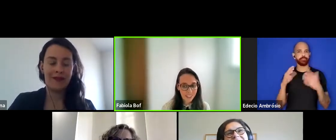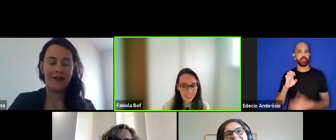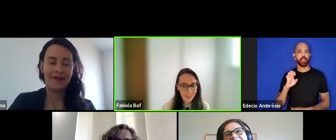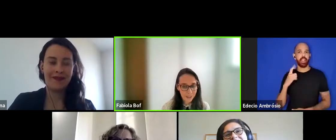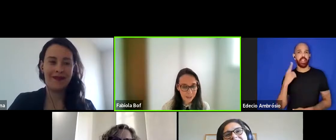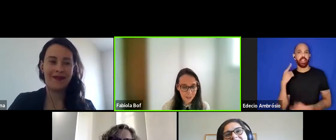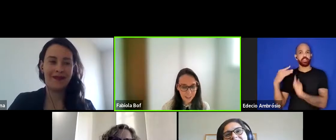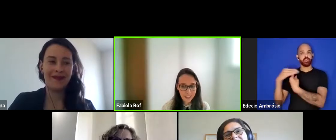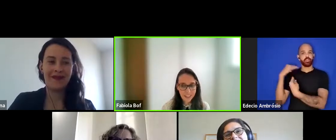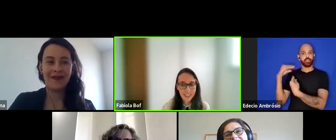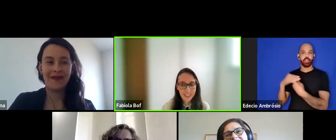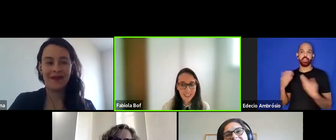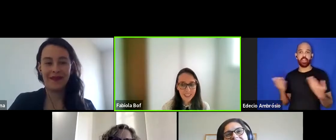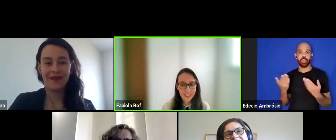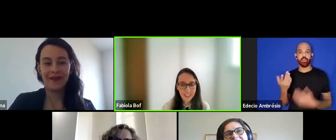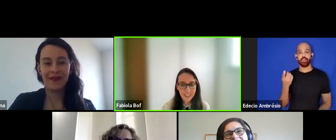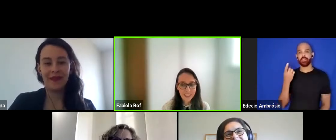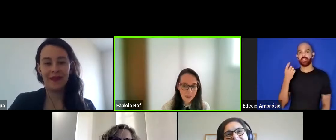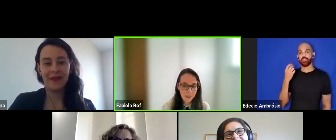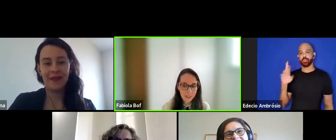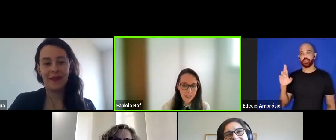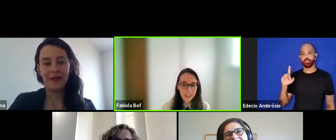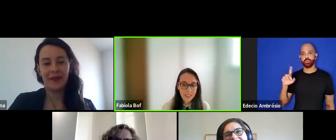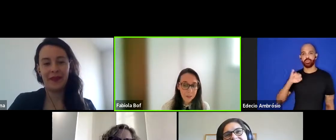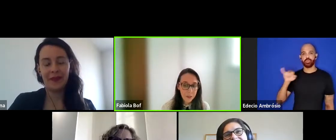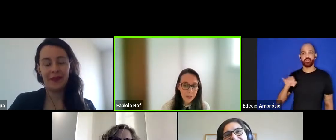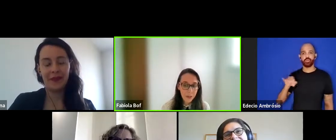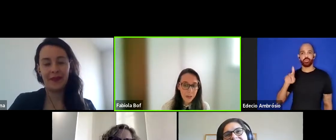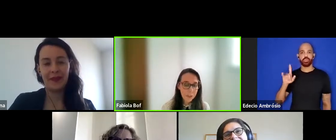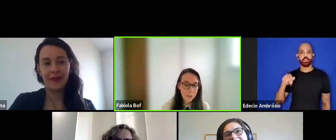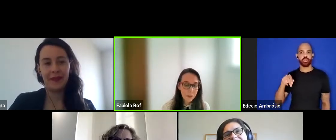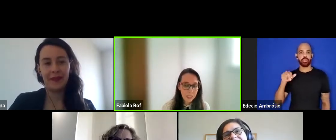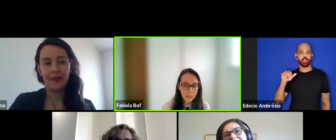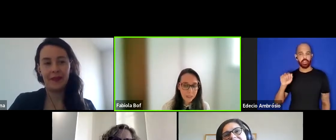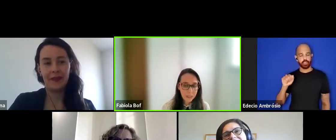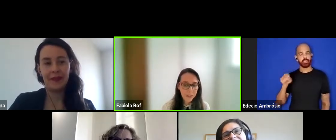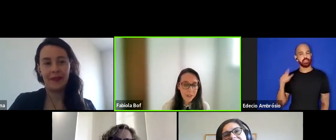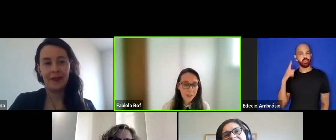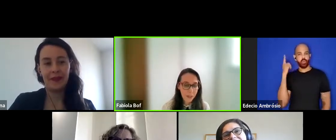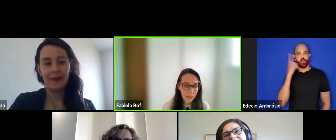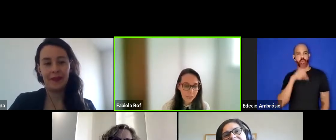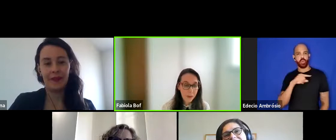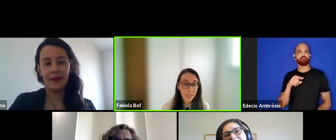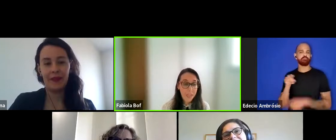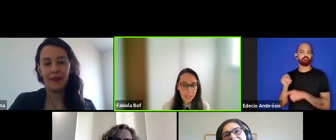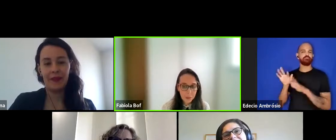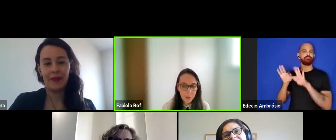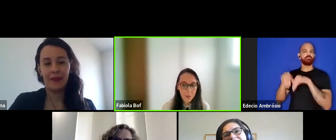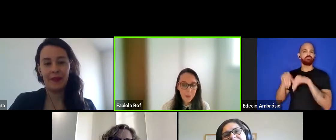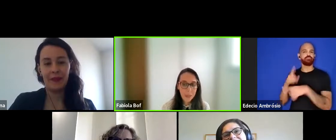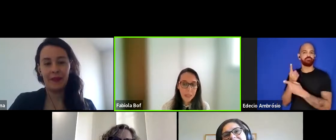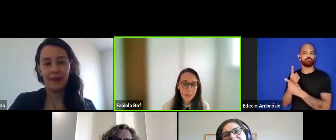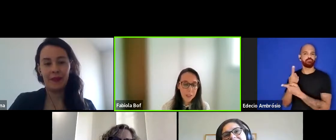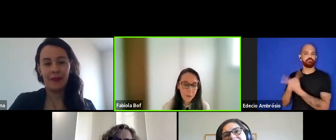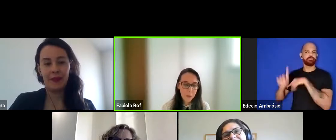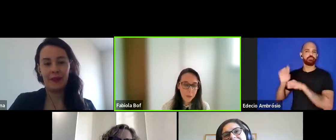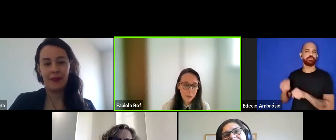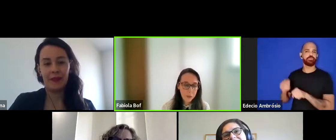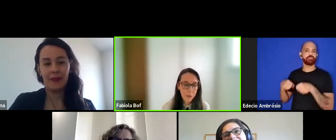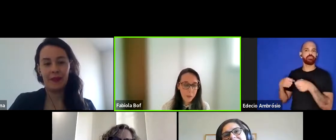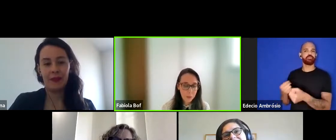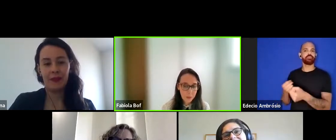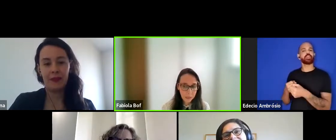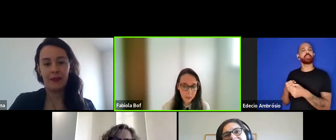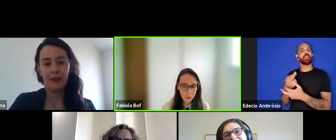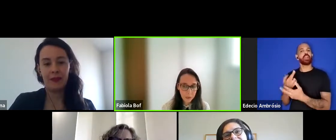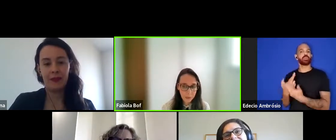ex-orientanda, agora a doutora Juliana, por essa conquista, que vem coroar toda a sua determinação, empenho e a responsabilidade que ela